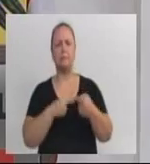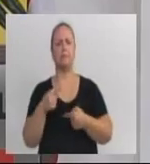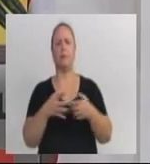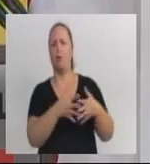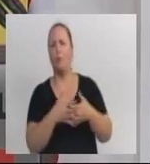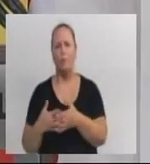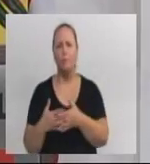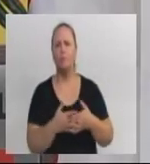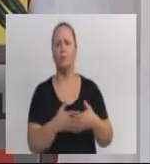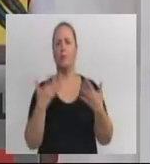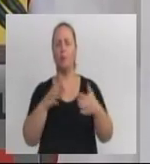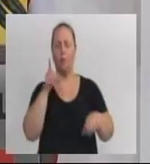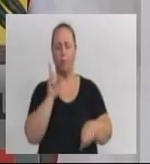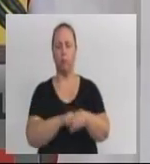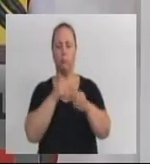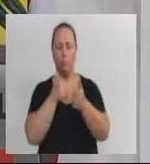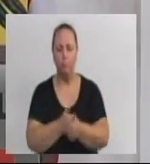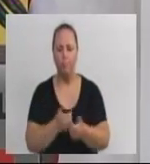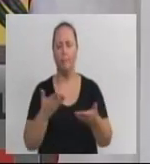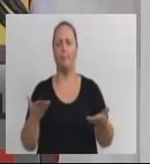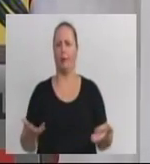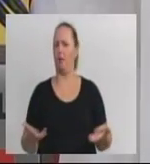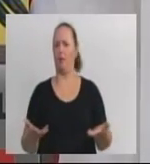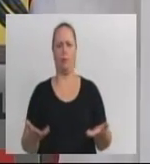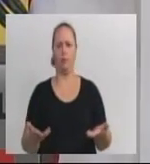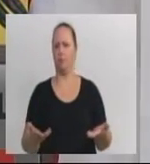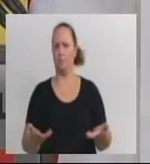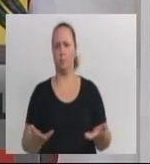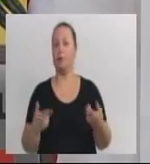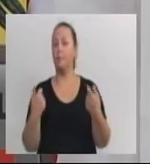coisas em cima da hora. Nós precisamos de